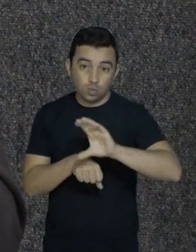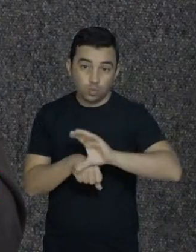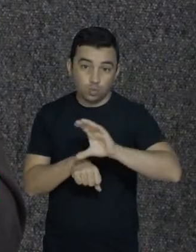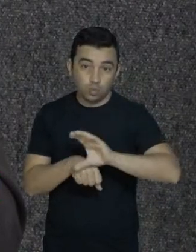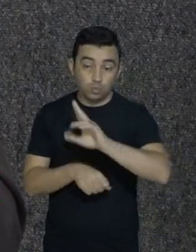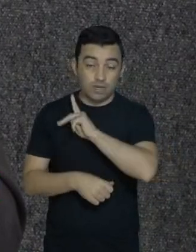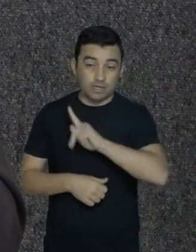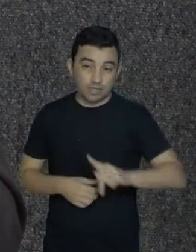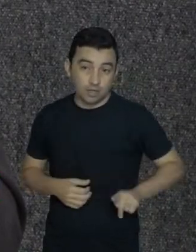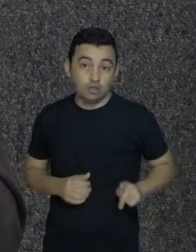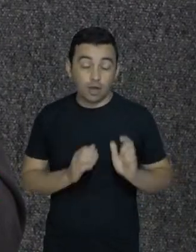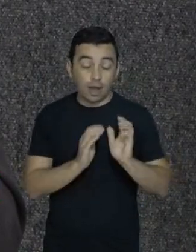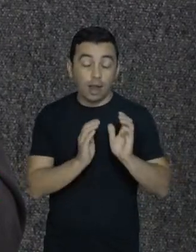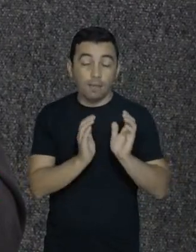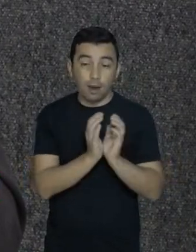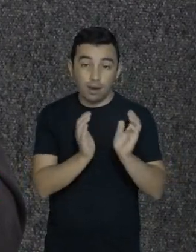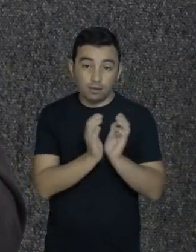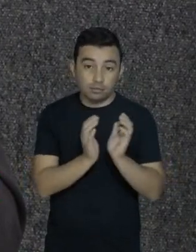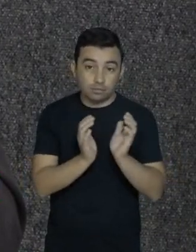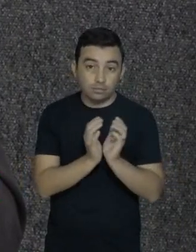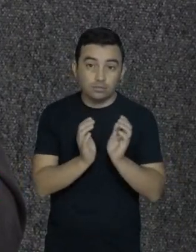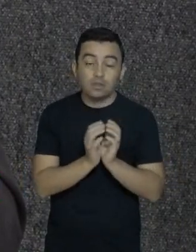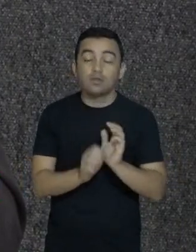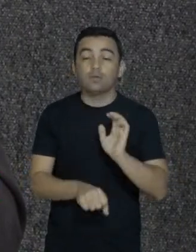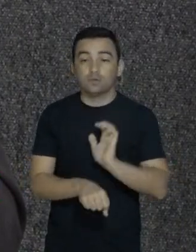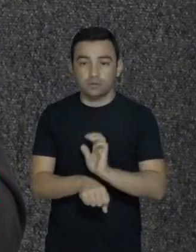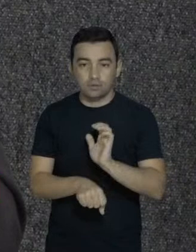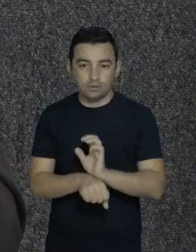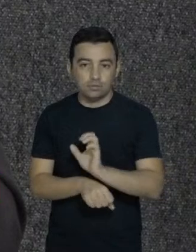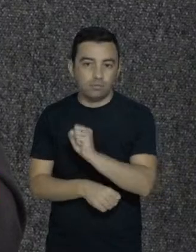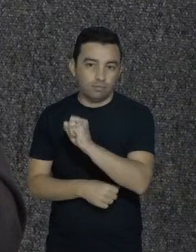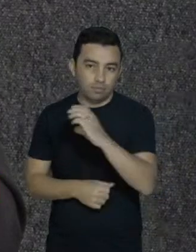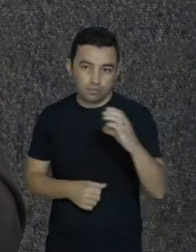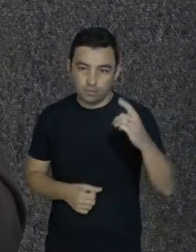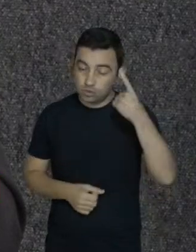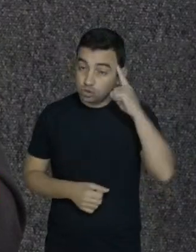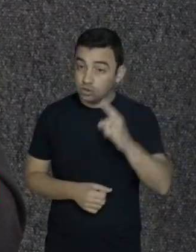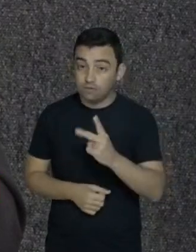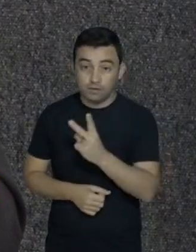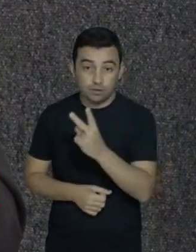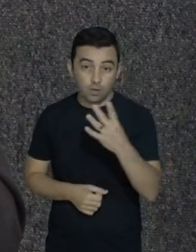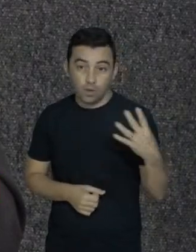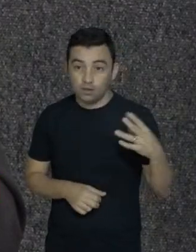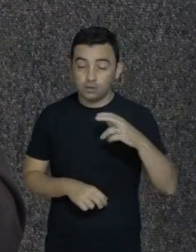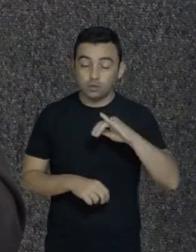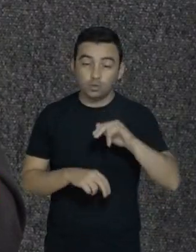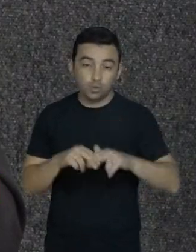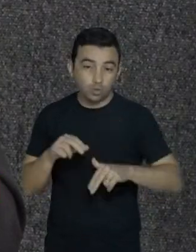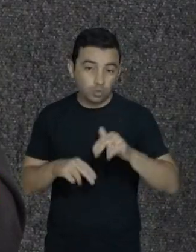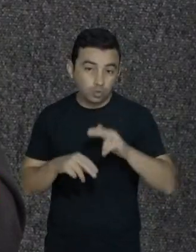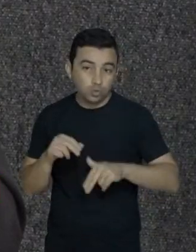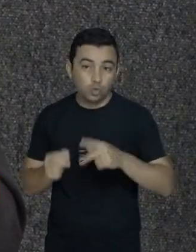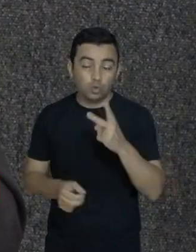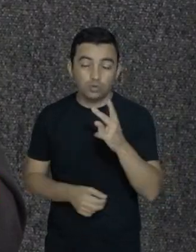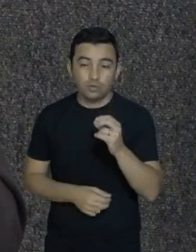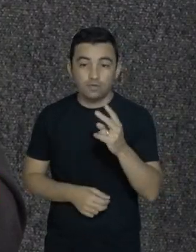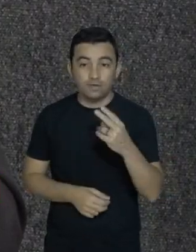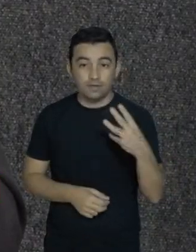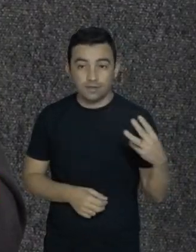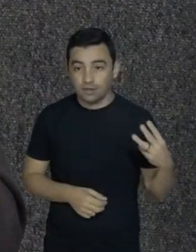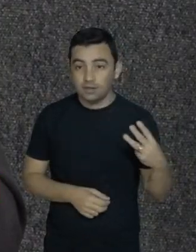das a paz do Estado de Santa Catarina no dia 24 de junho de 2023 em Florianópolis